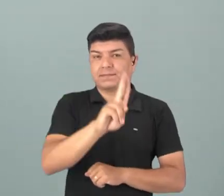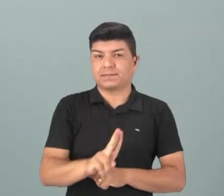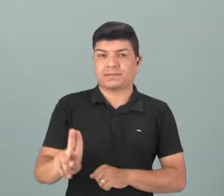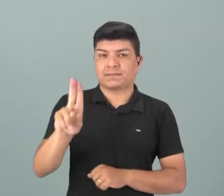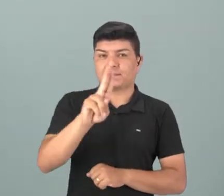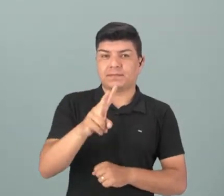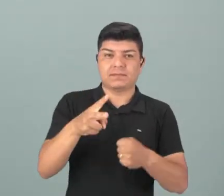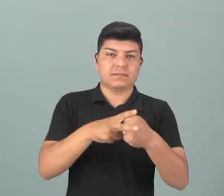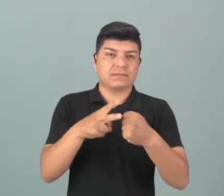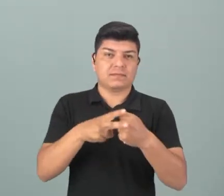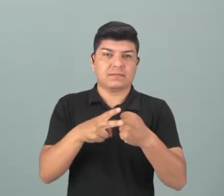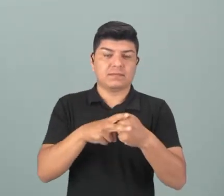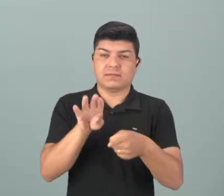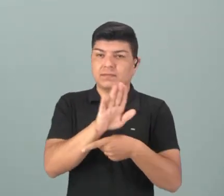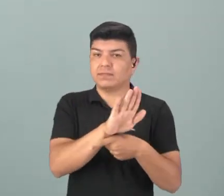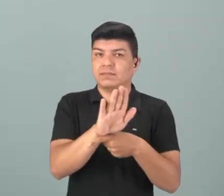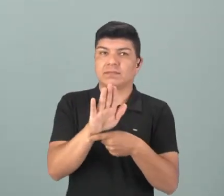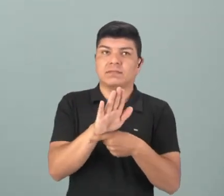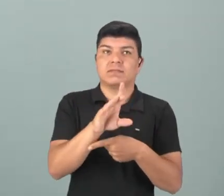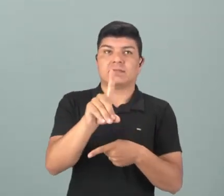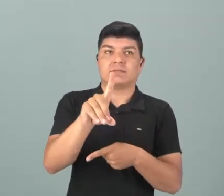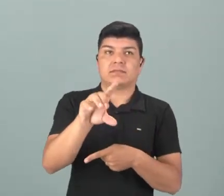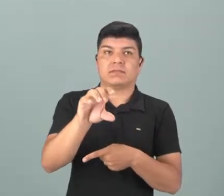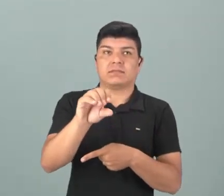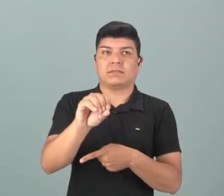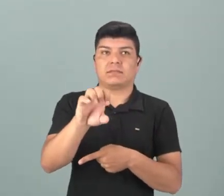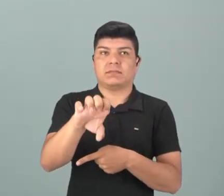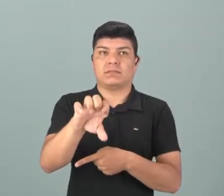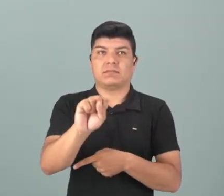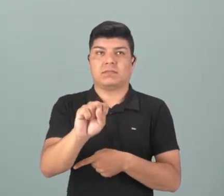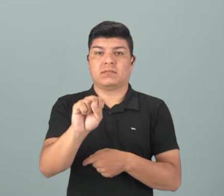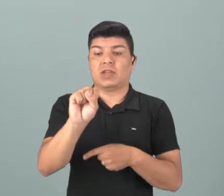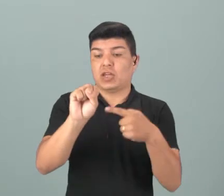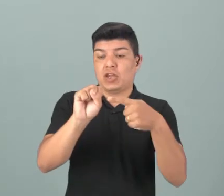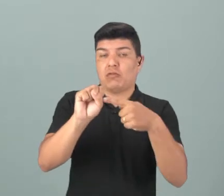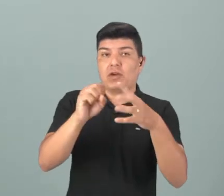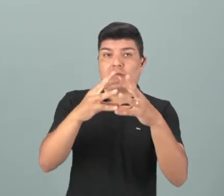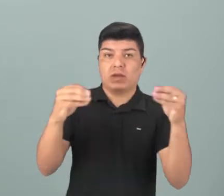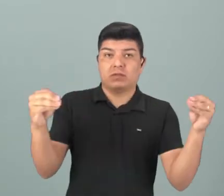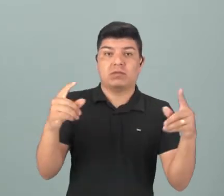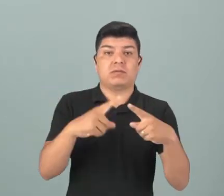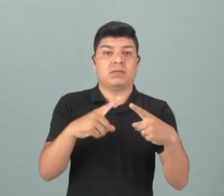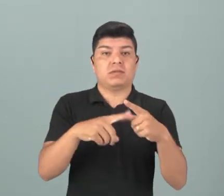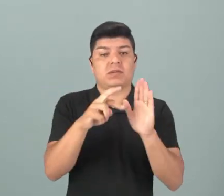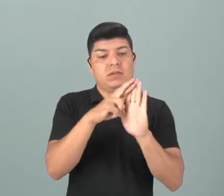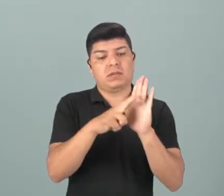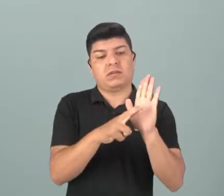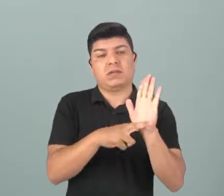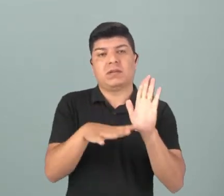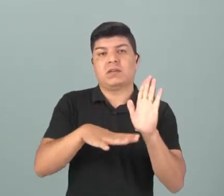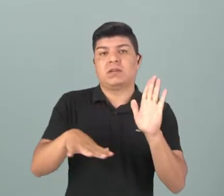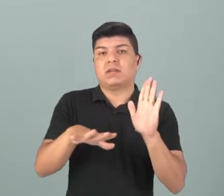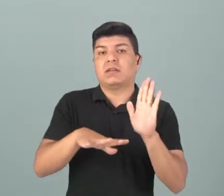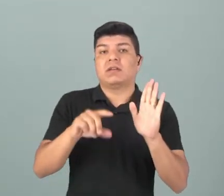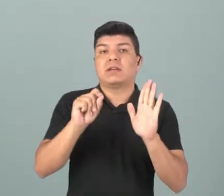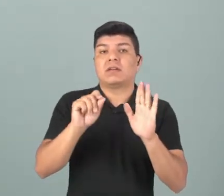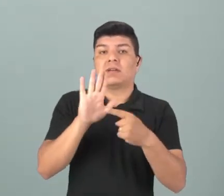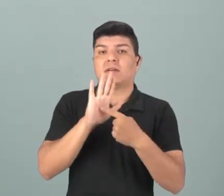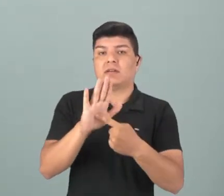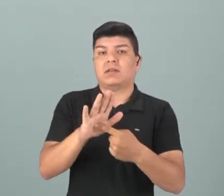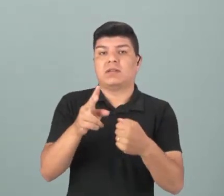auxiliar negativo nesse caso da os antes e o s vai sumir por quê Porque A Regra geral me diz que